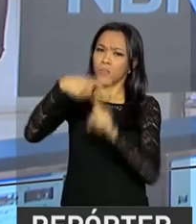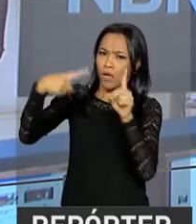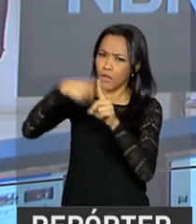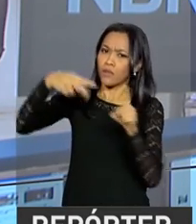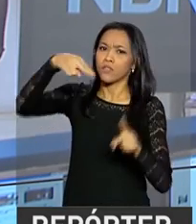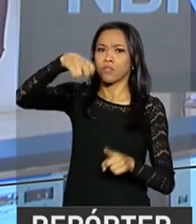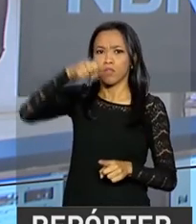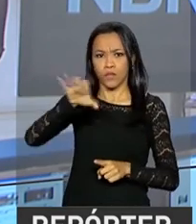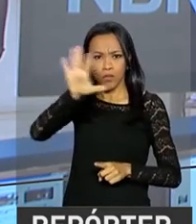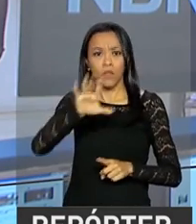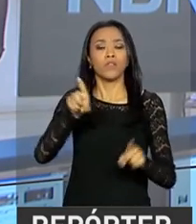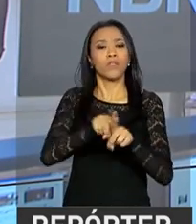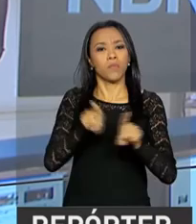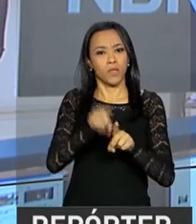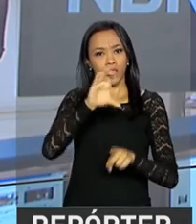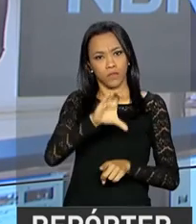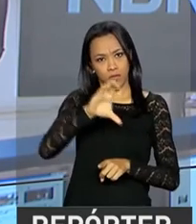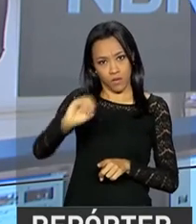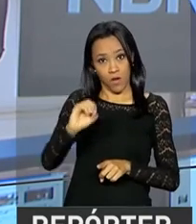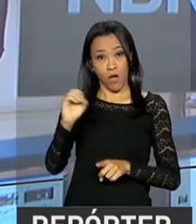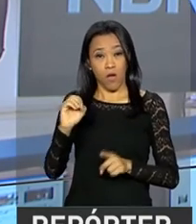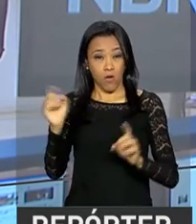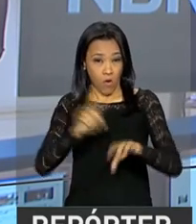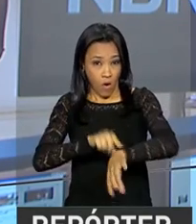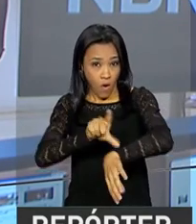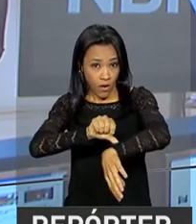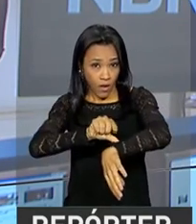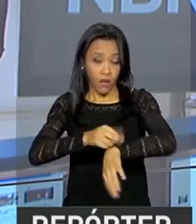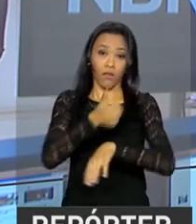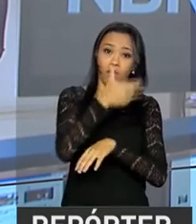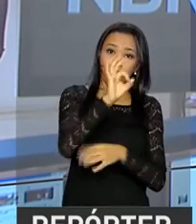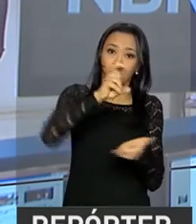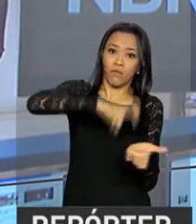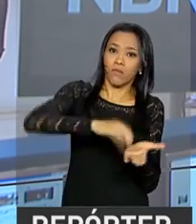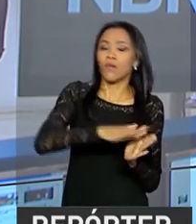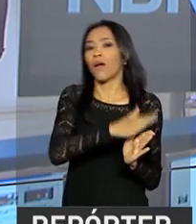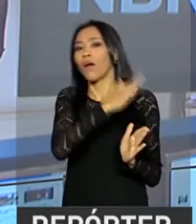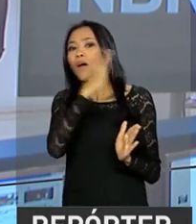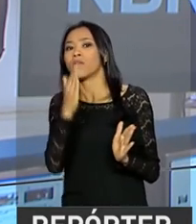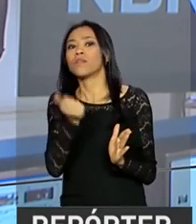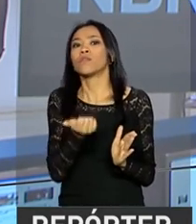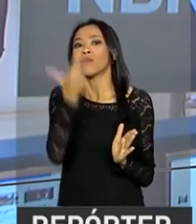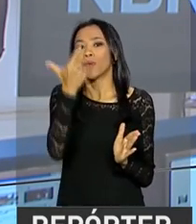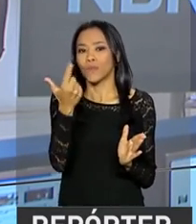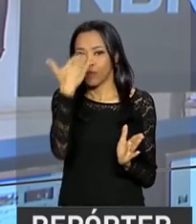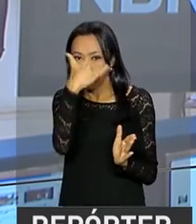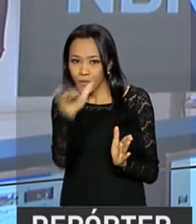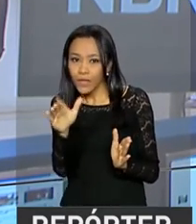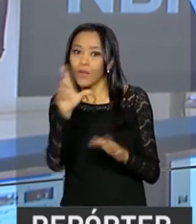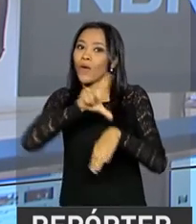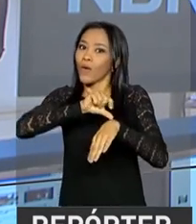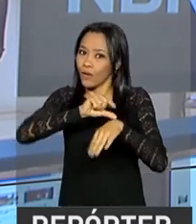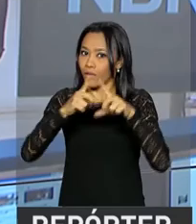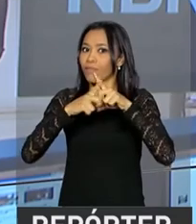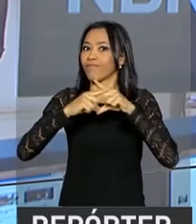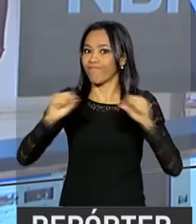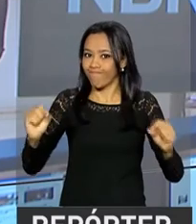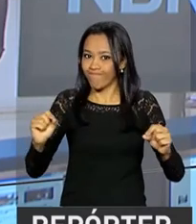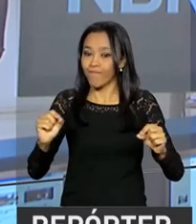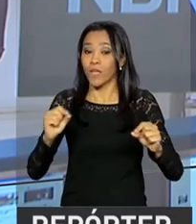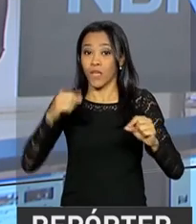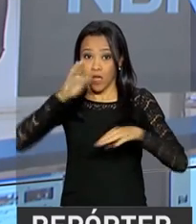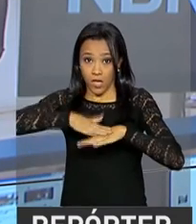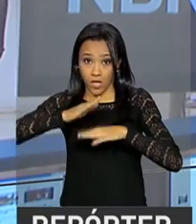centro oeste o fenômeno será entre as 10 horas da manhã eo meio-dia e meia pela horário de brasília